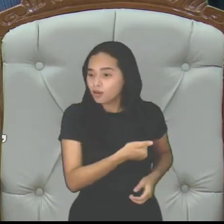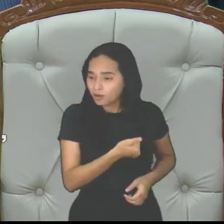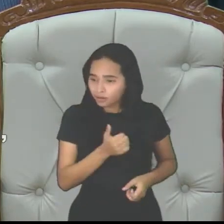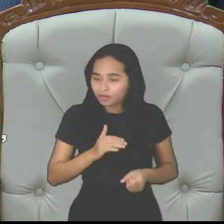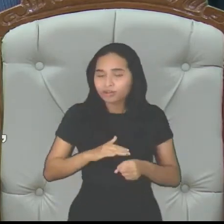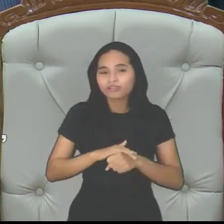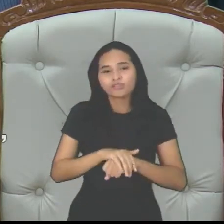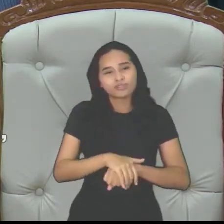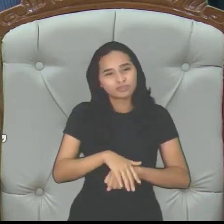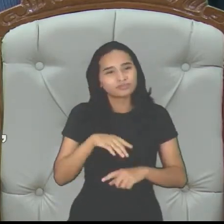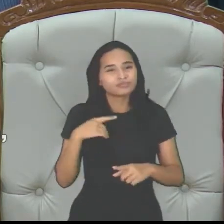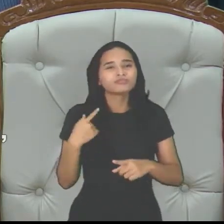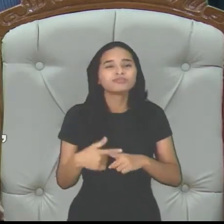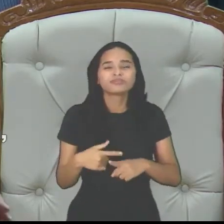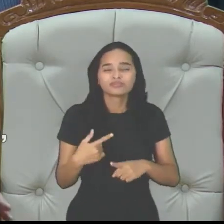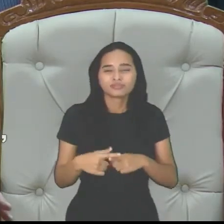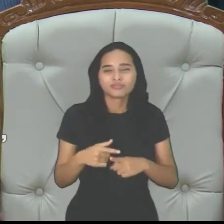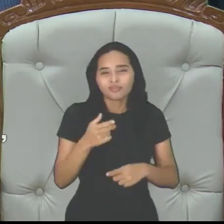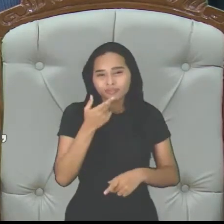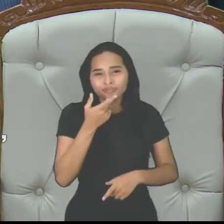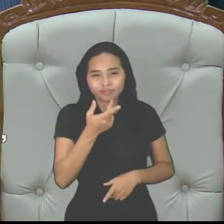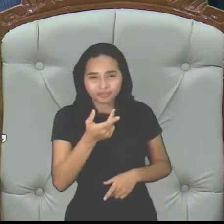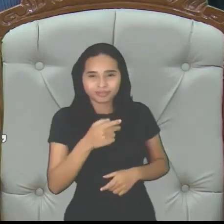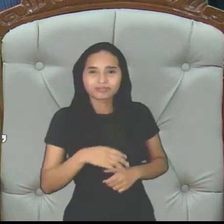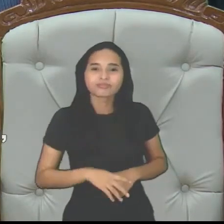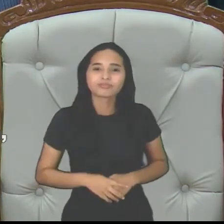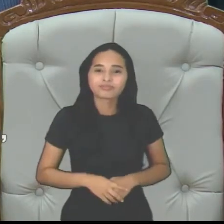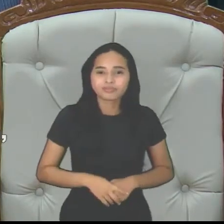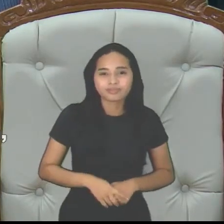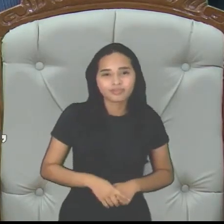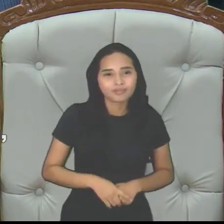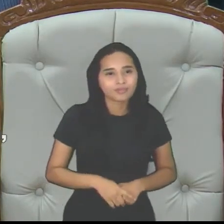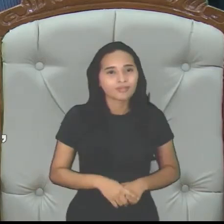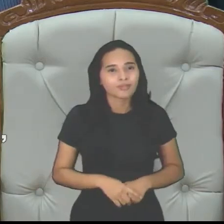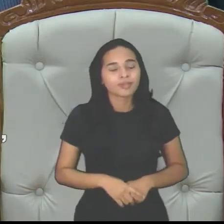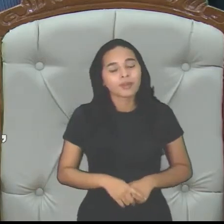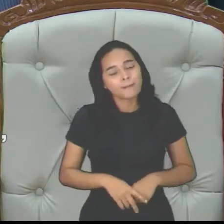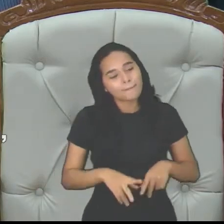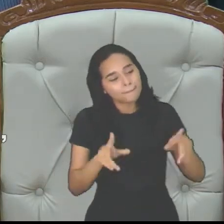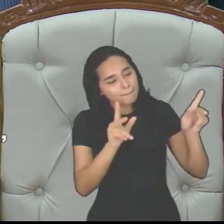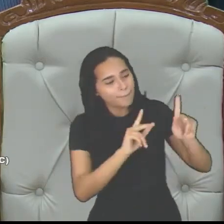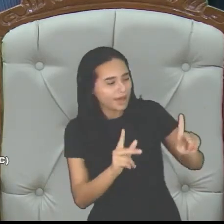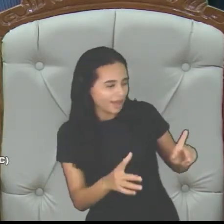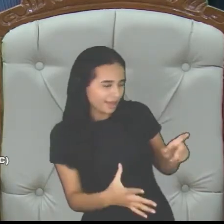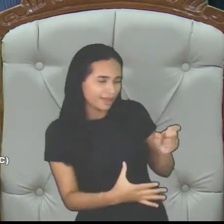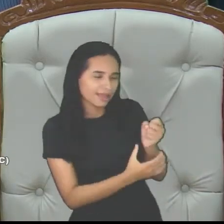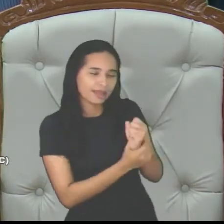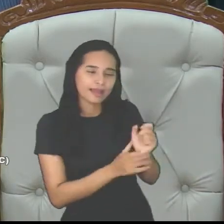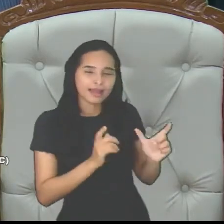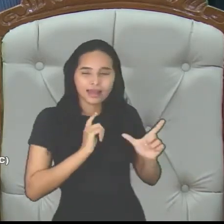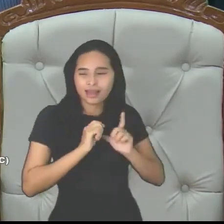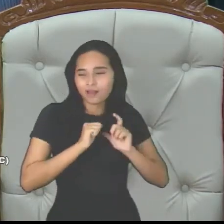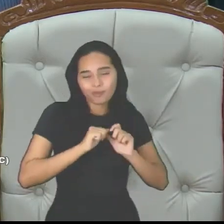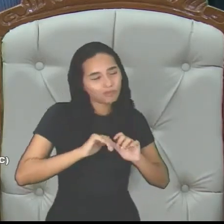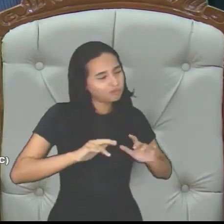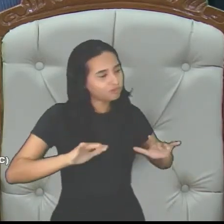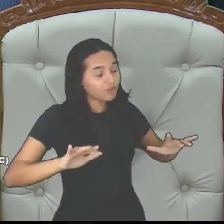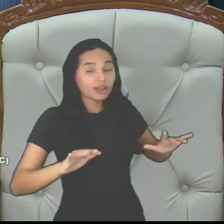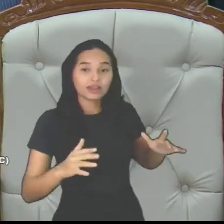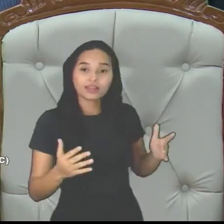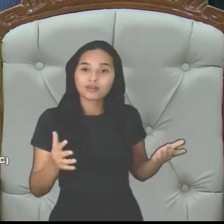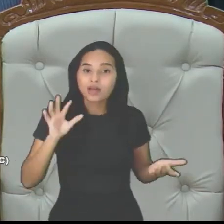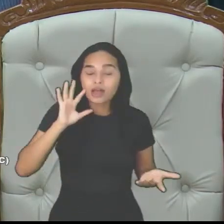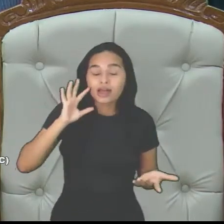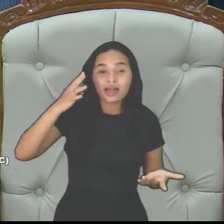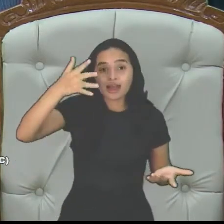Pois que quando disserem a paz e segurança, então lhes sobrevirá